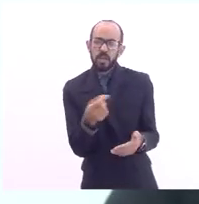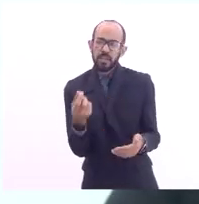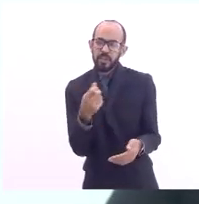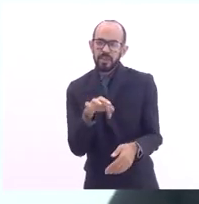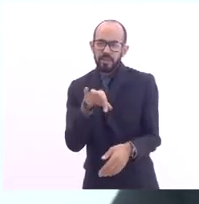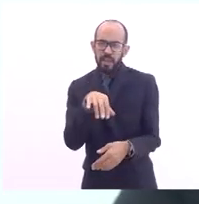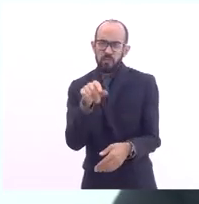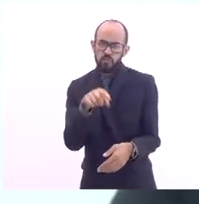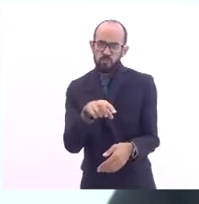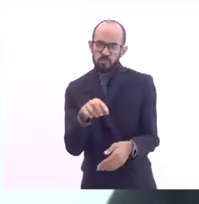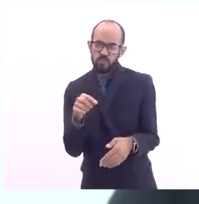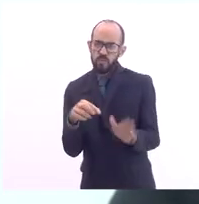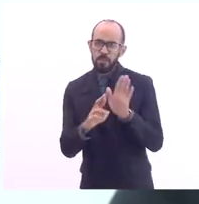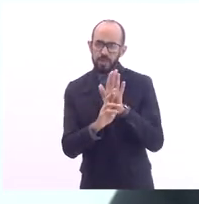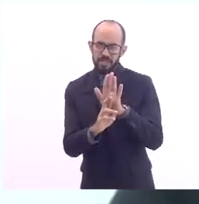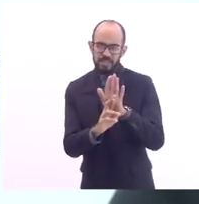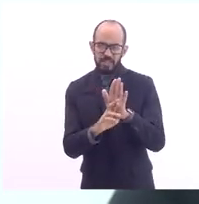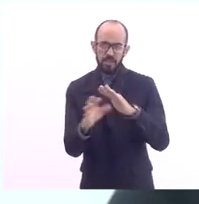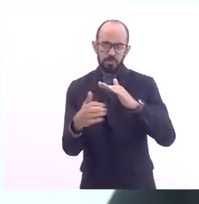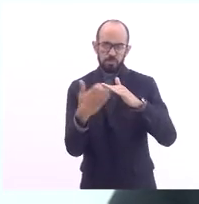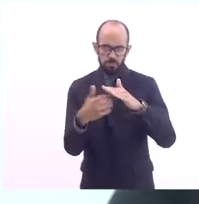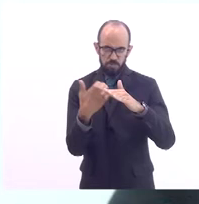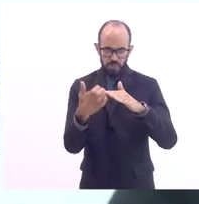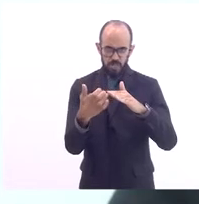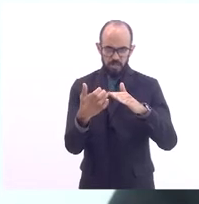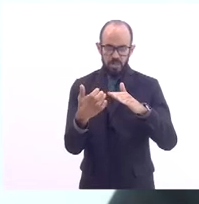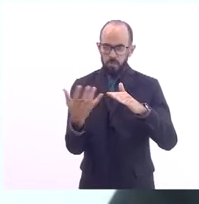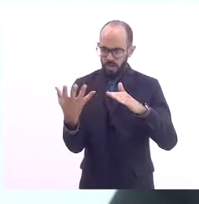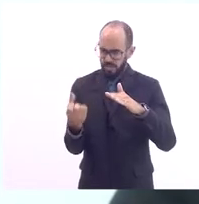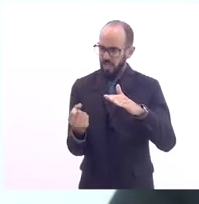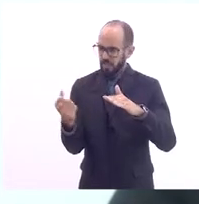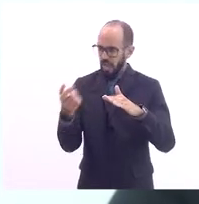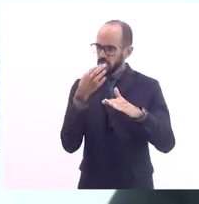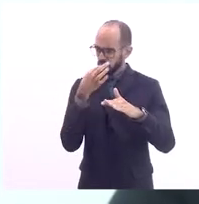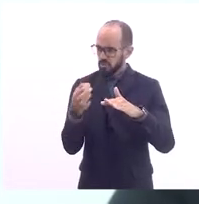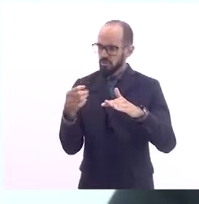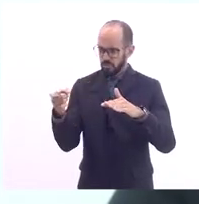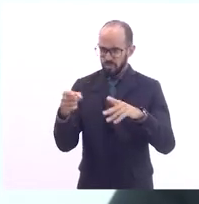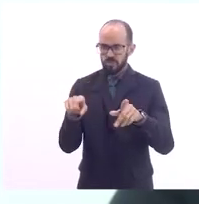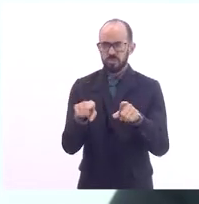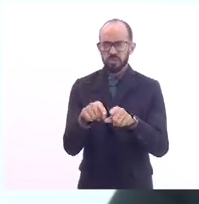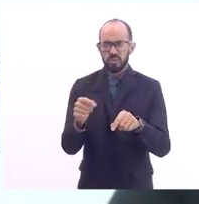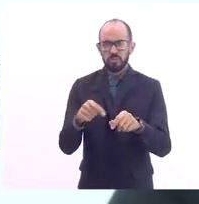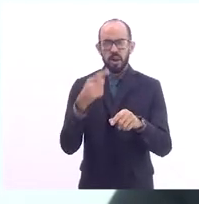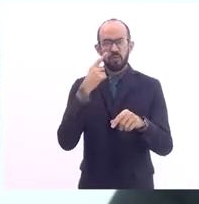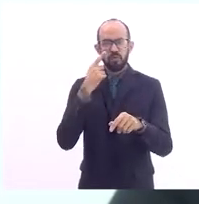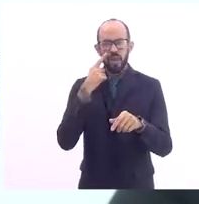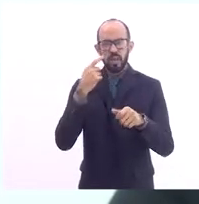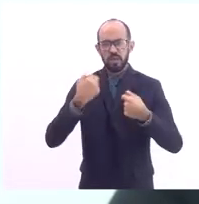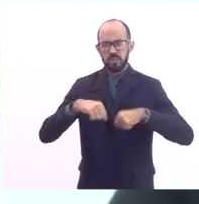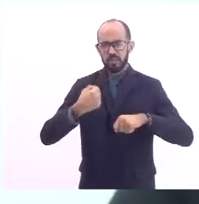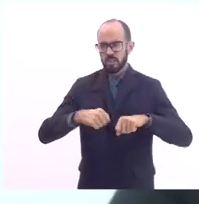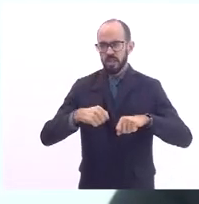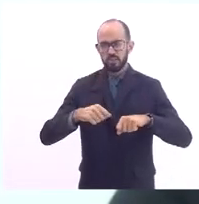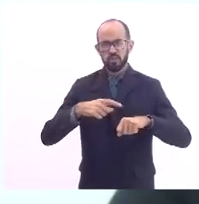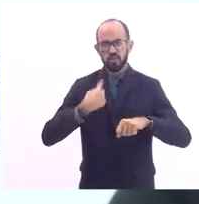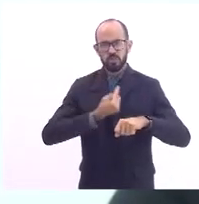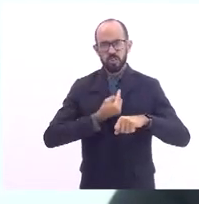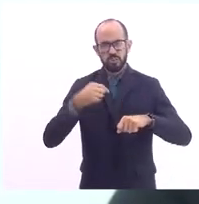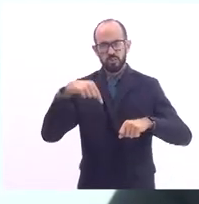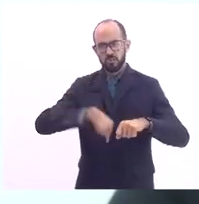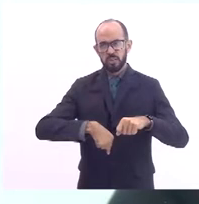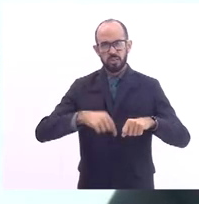expor, as críticas, quem veio aqui fazer as suas críticas, trazer as demandas dos outros, nós só estamos aqui clamando por